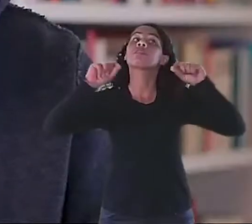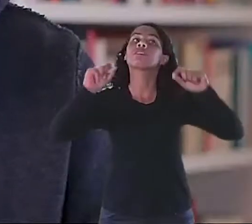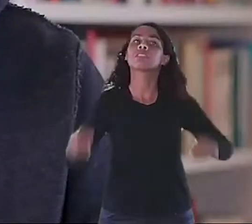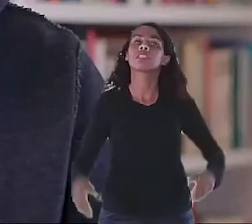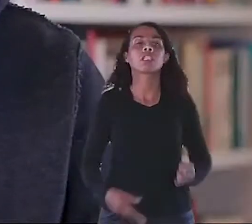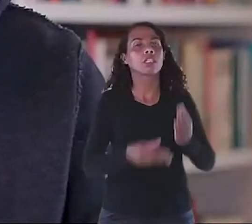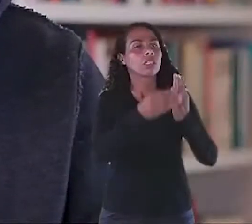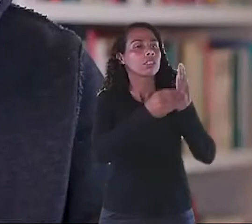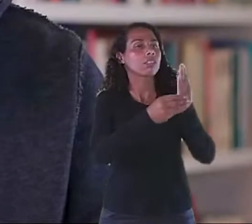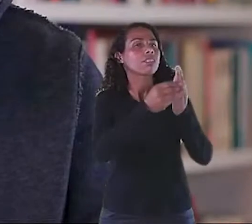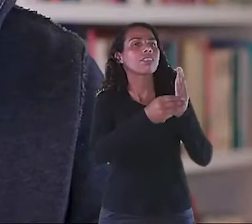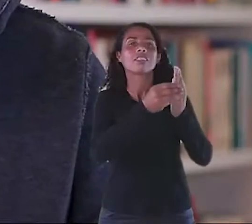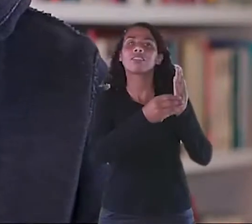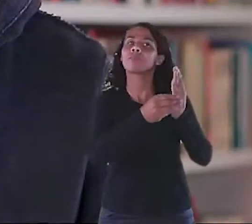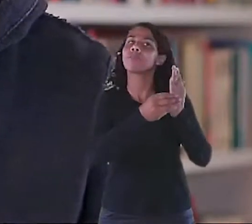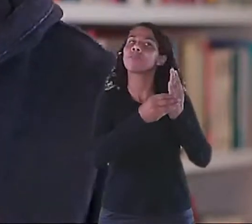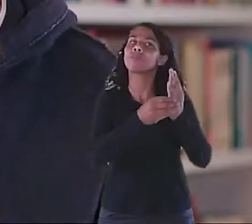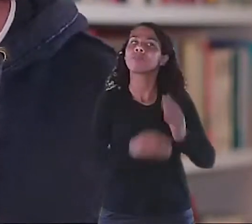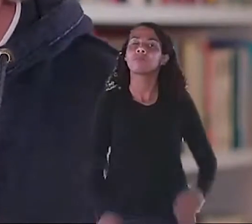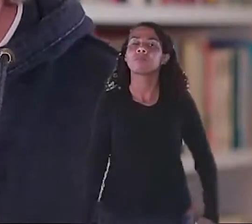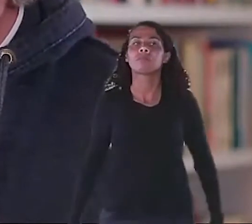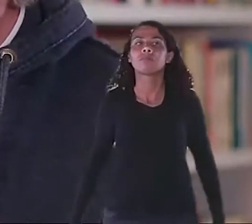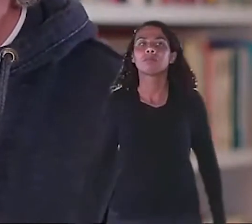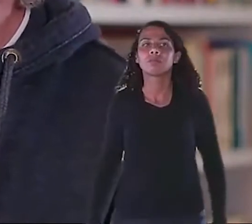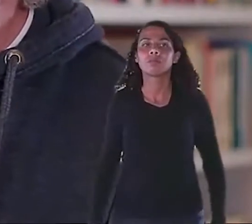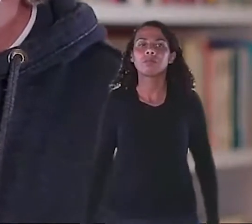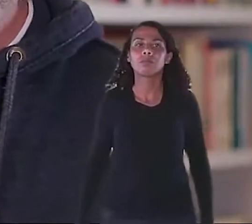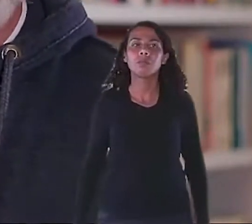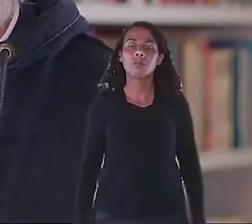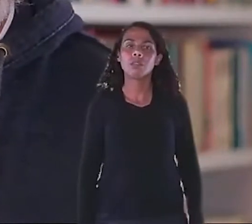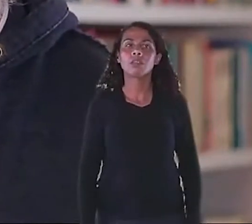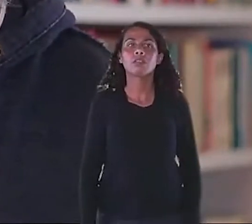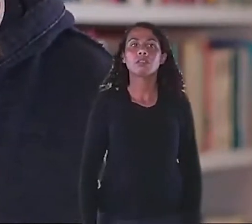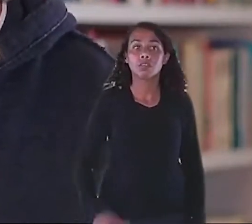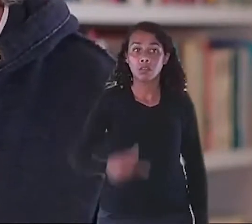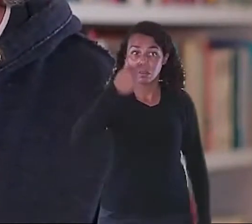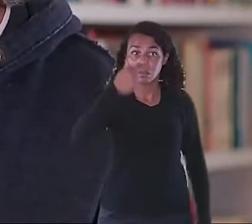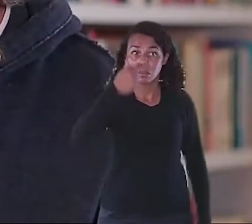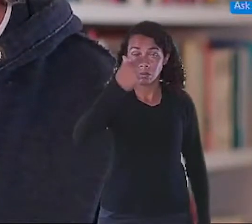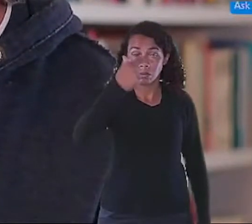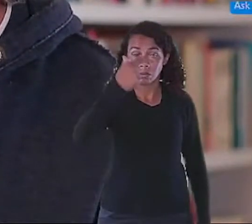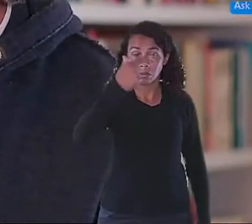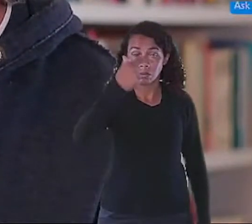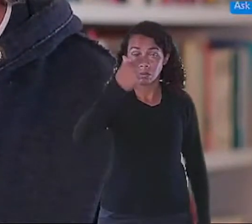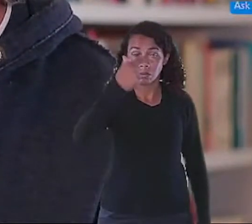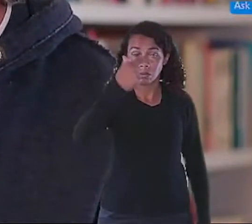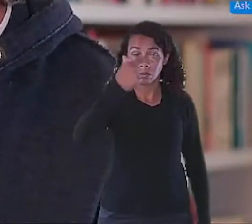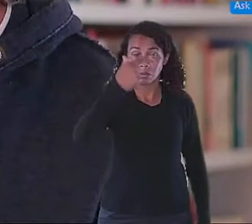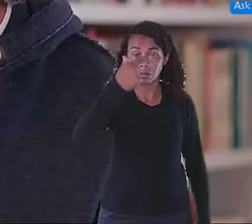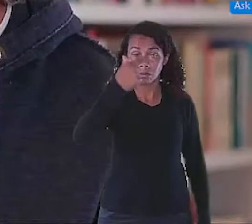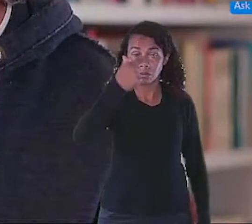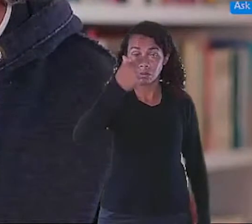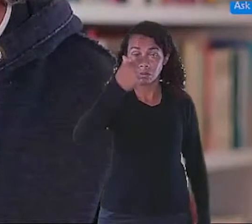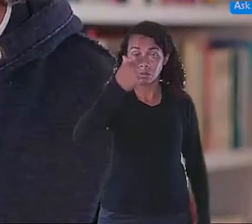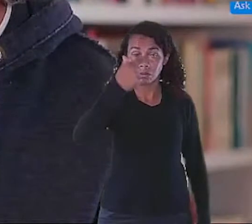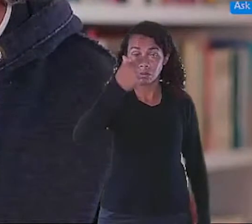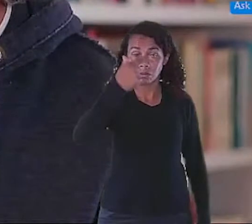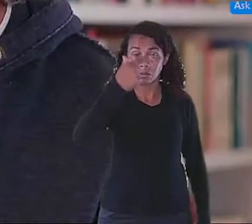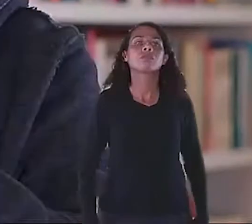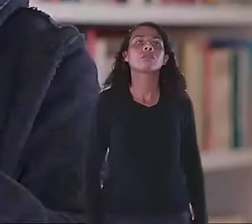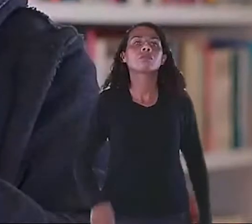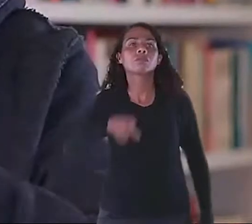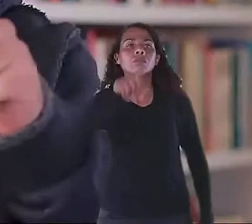livro, a 2ª edição do Espalhador de Passarinhos, editado